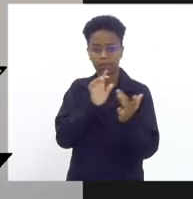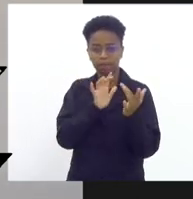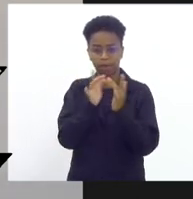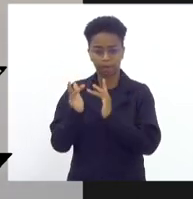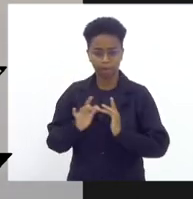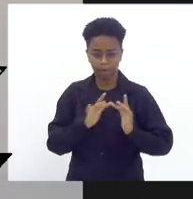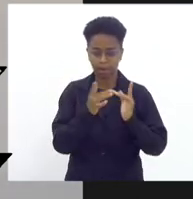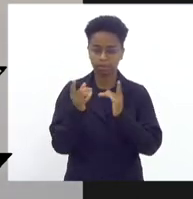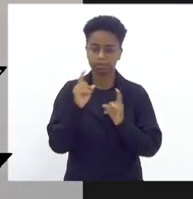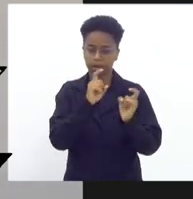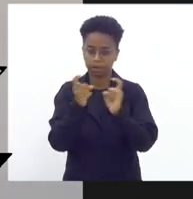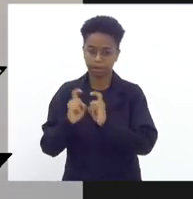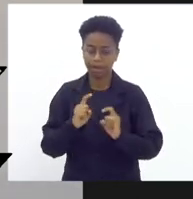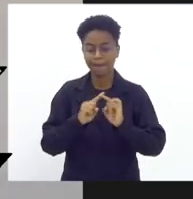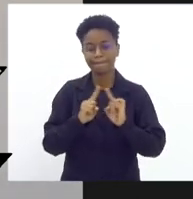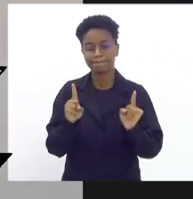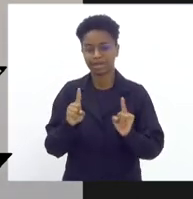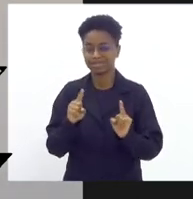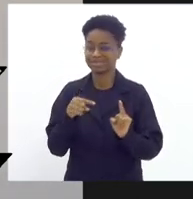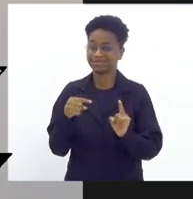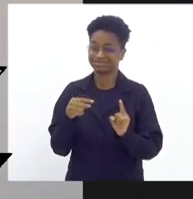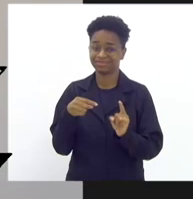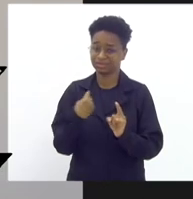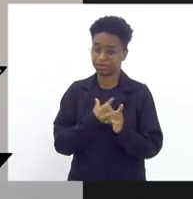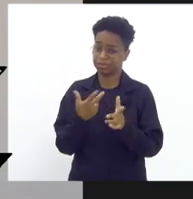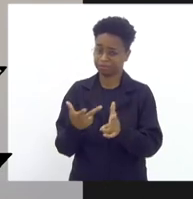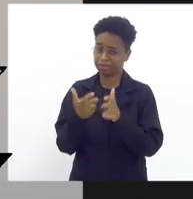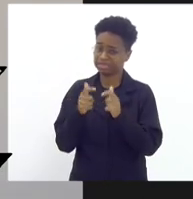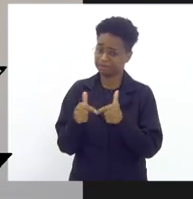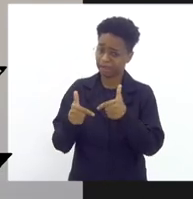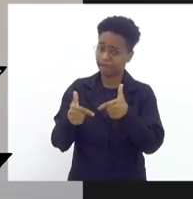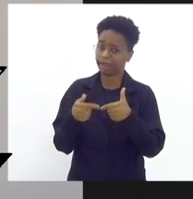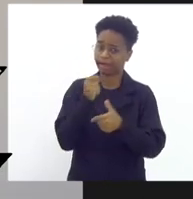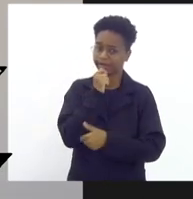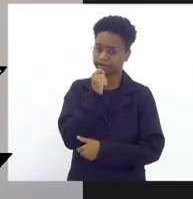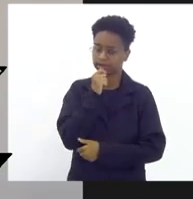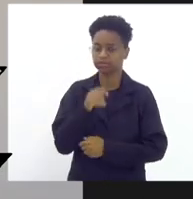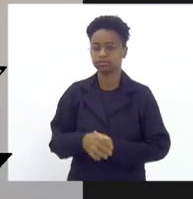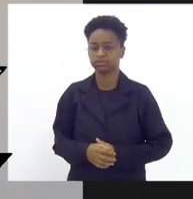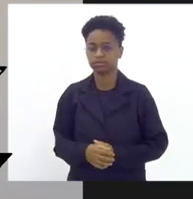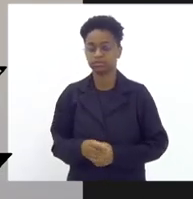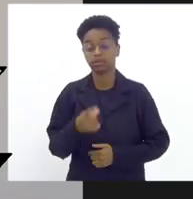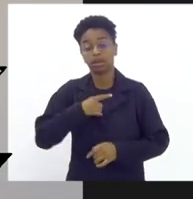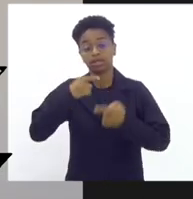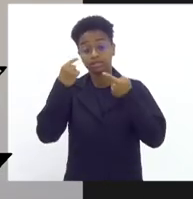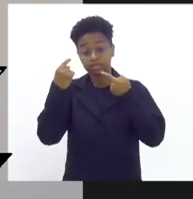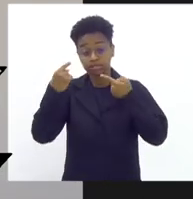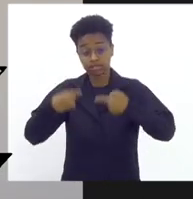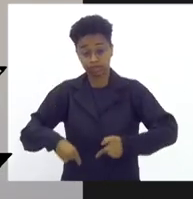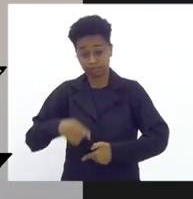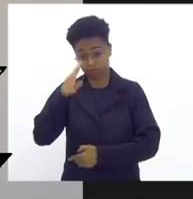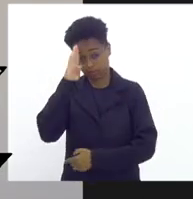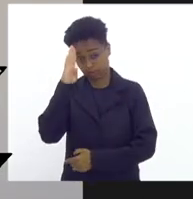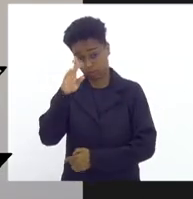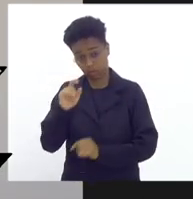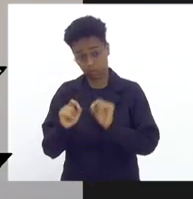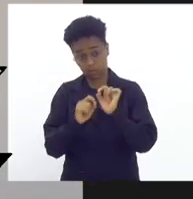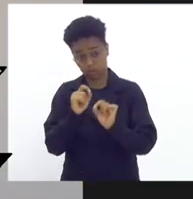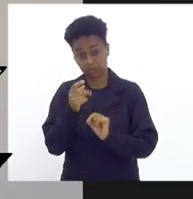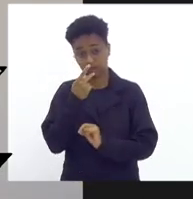e a gente tá com muita dificuldade né a gente tem como desafio assim falando de